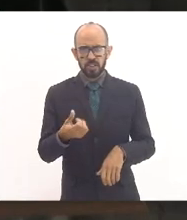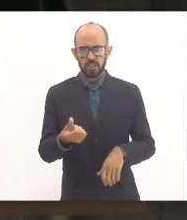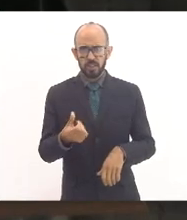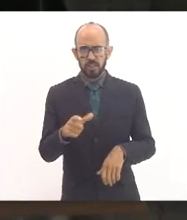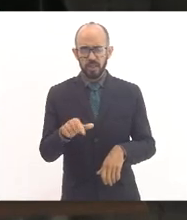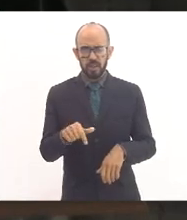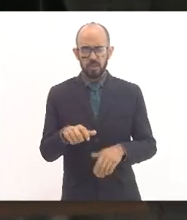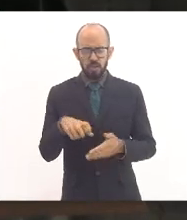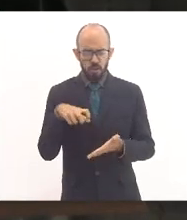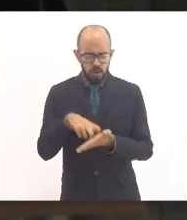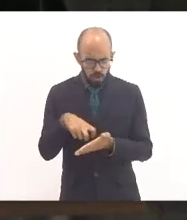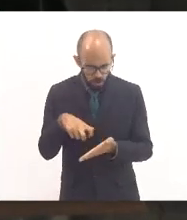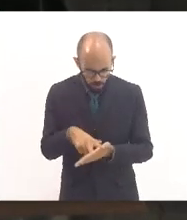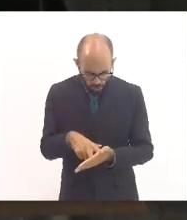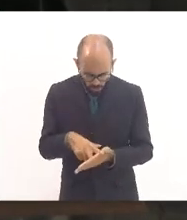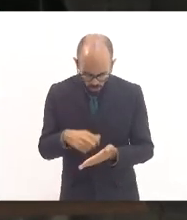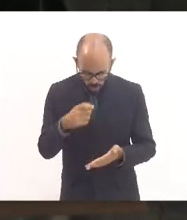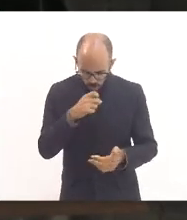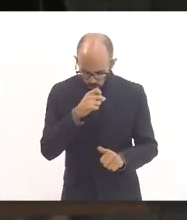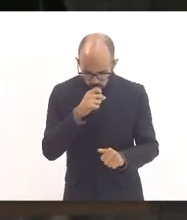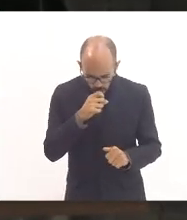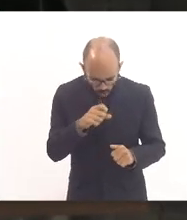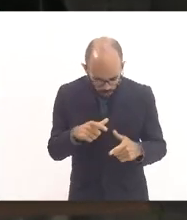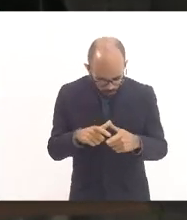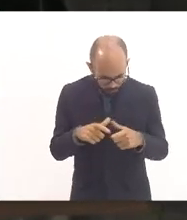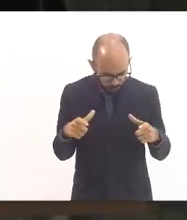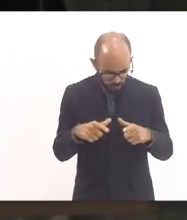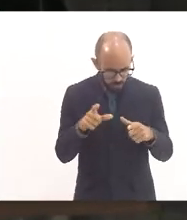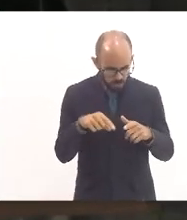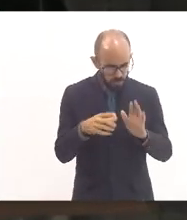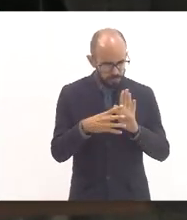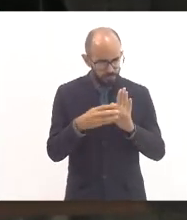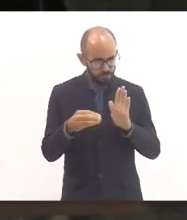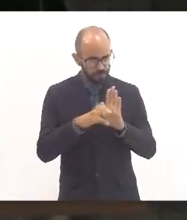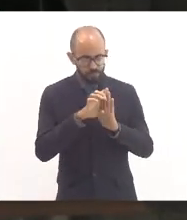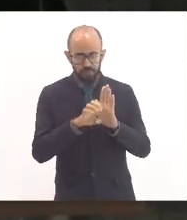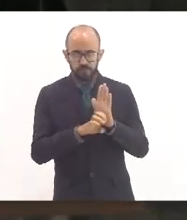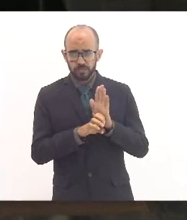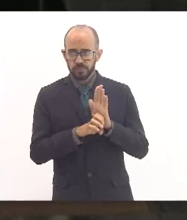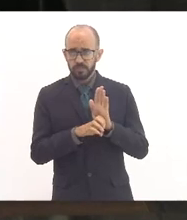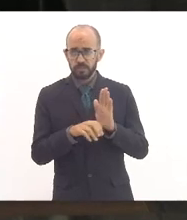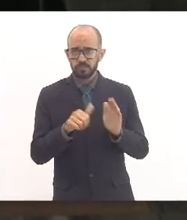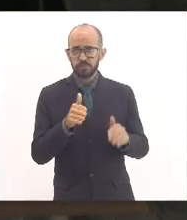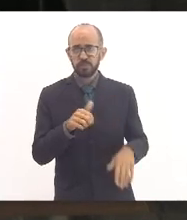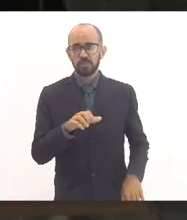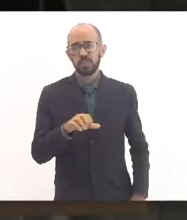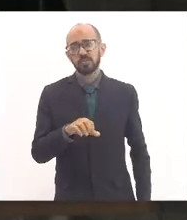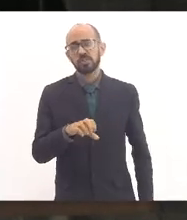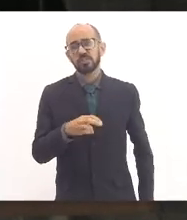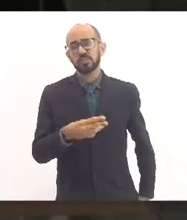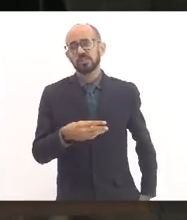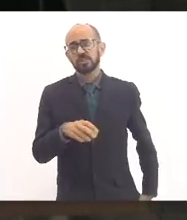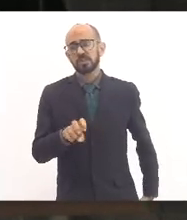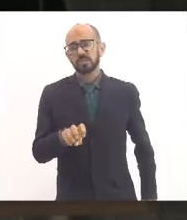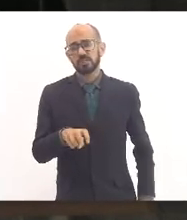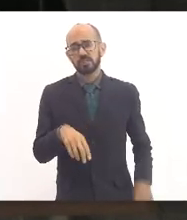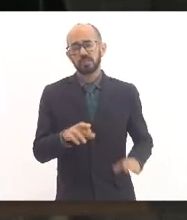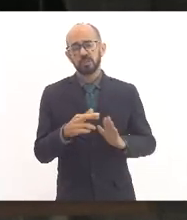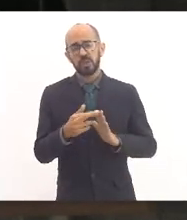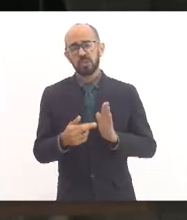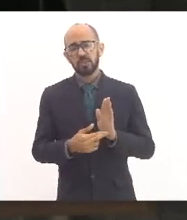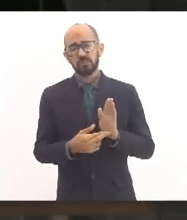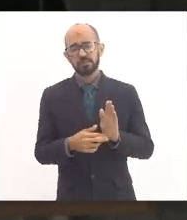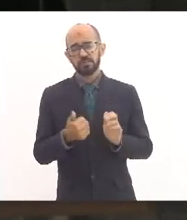não tem nada de novo a maior parte a cópia do estatuto de 1975 regulamento de 1980 é